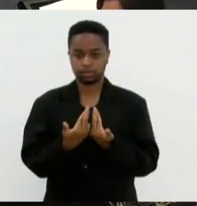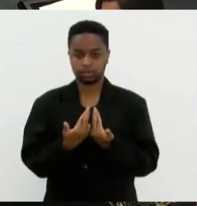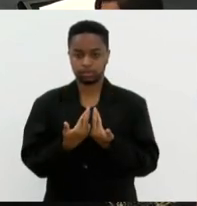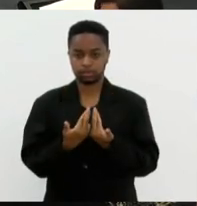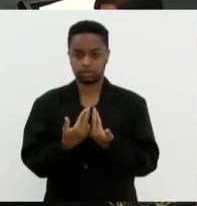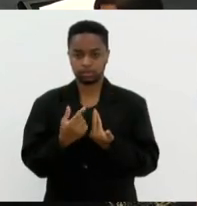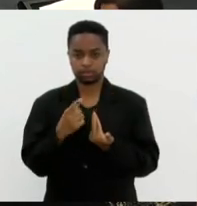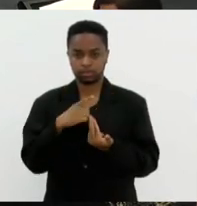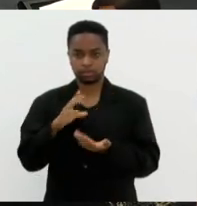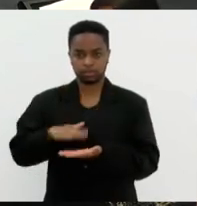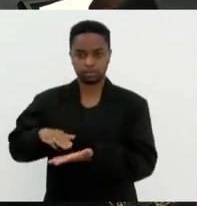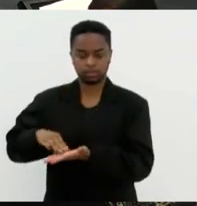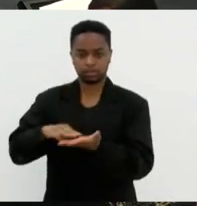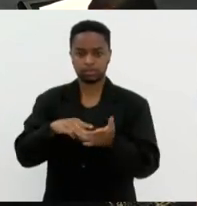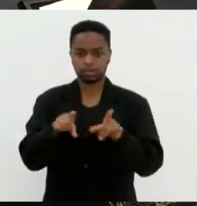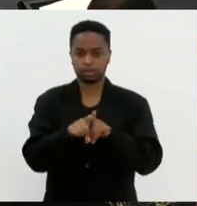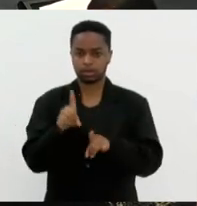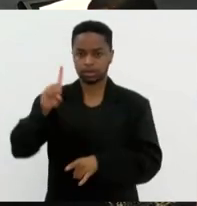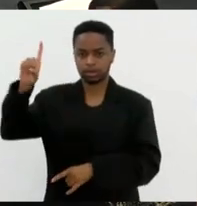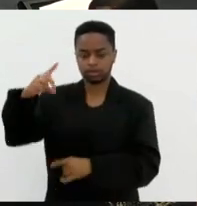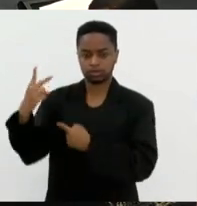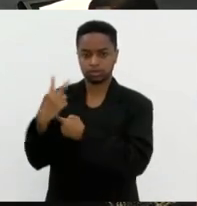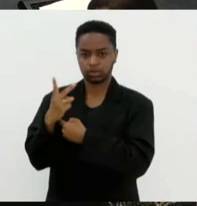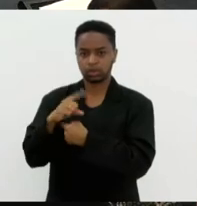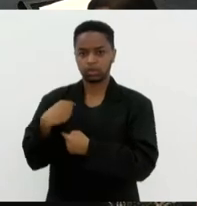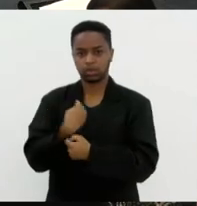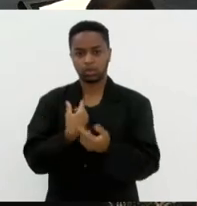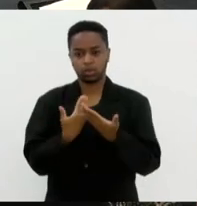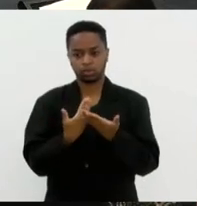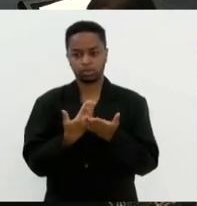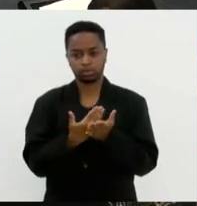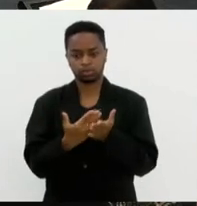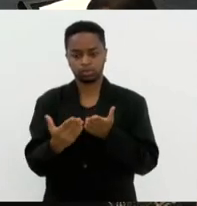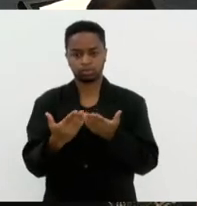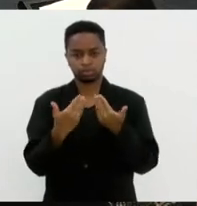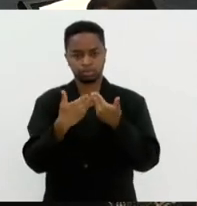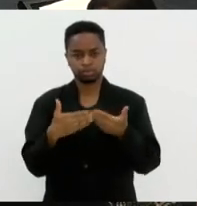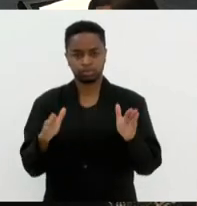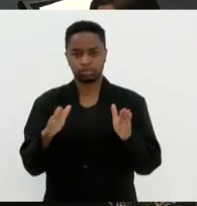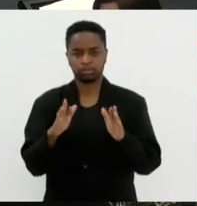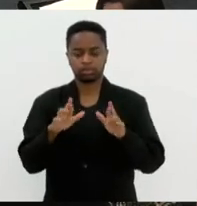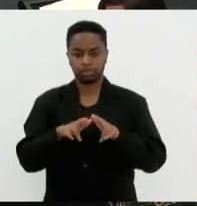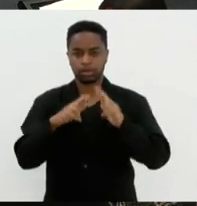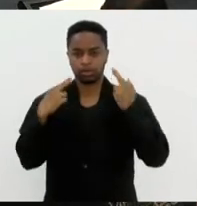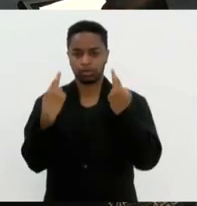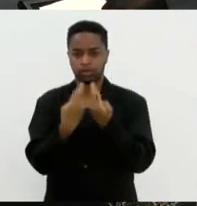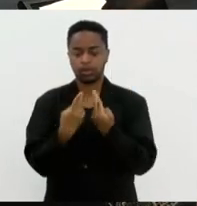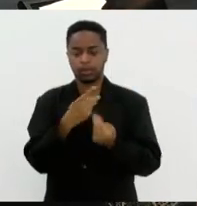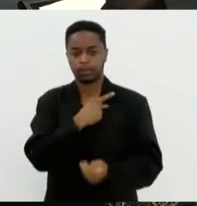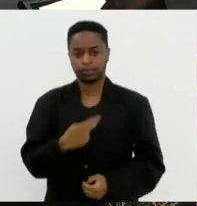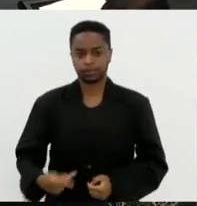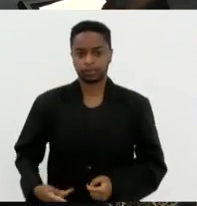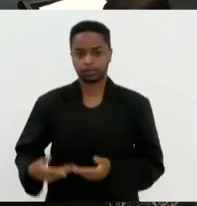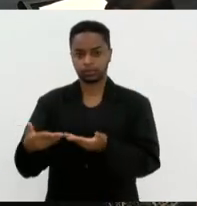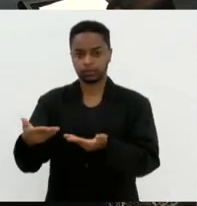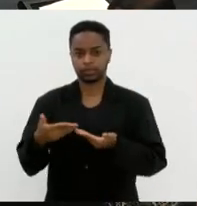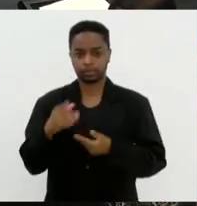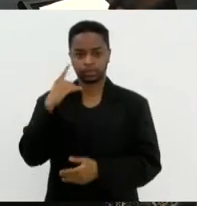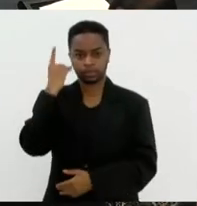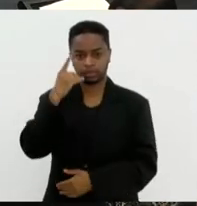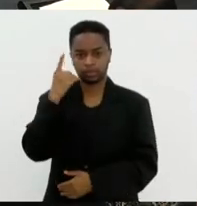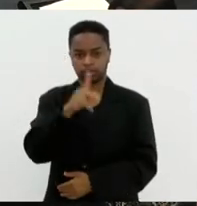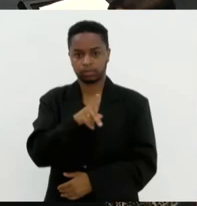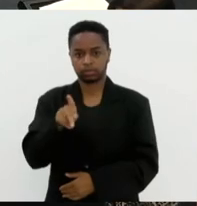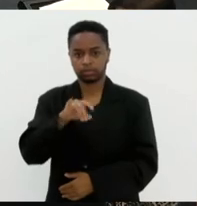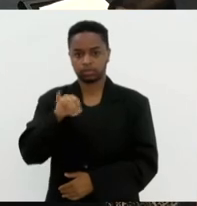Havendo o número legal sobre a proteção de Deus, iniciamos nossos trabalhos. Está aberta a sessão. A presidência convida o senhor deputado